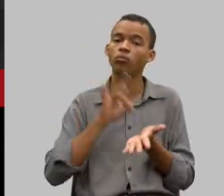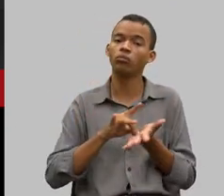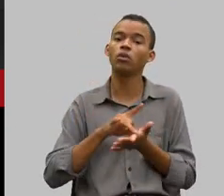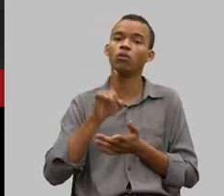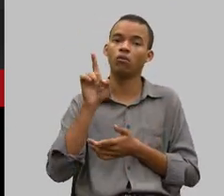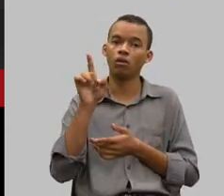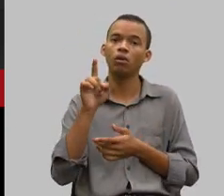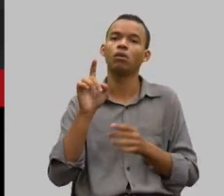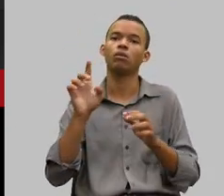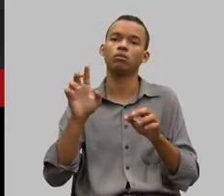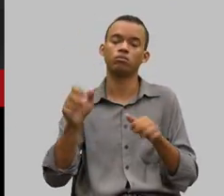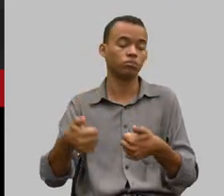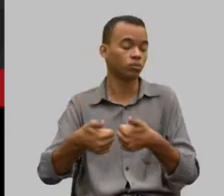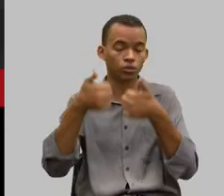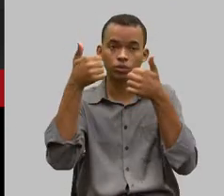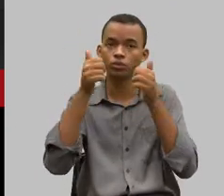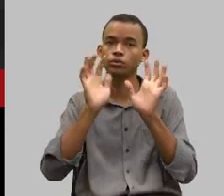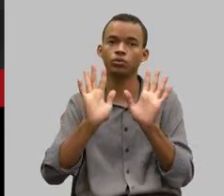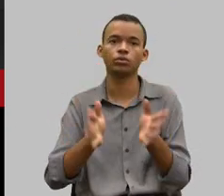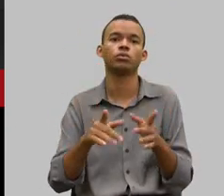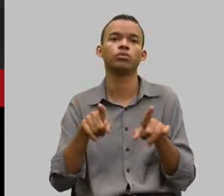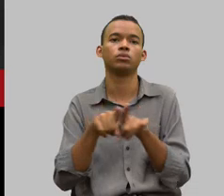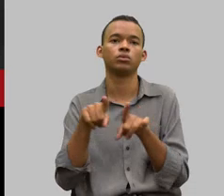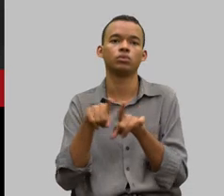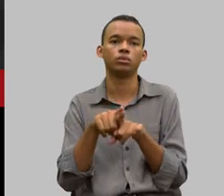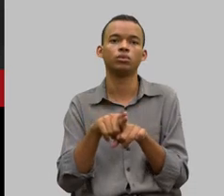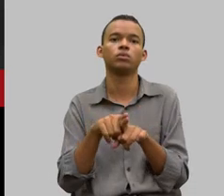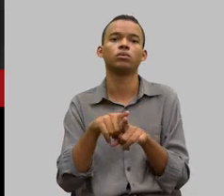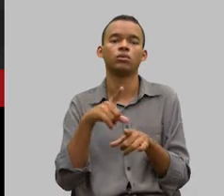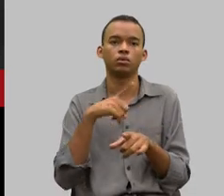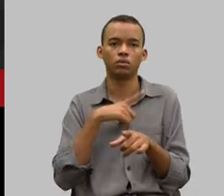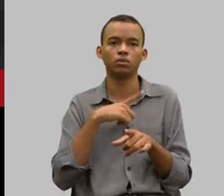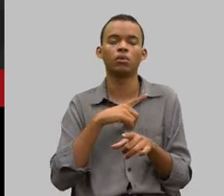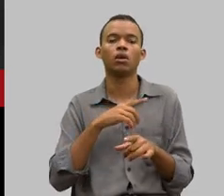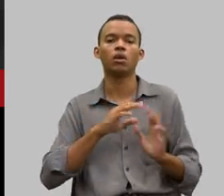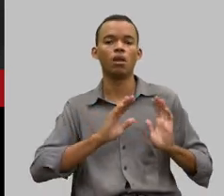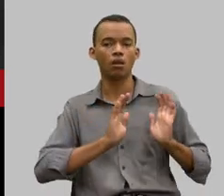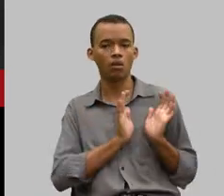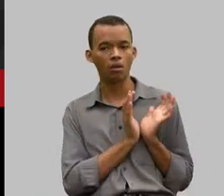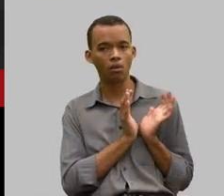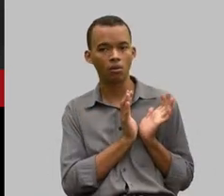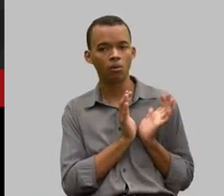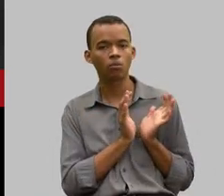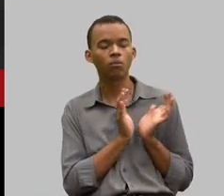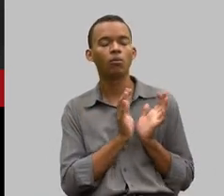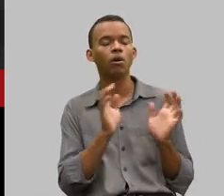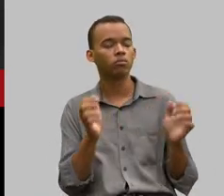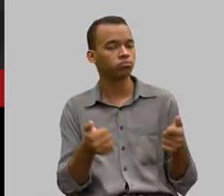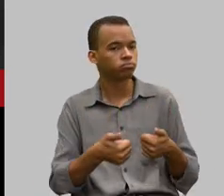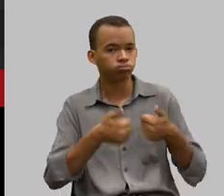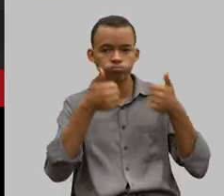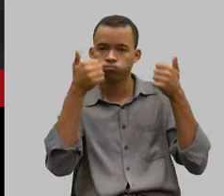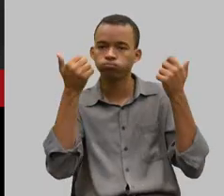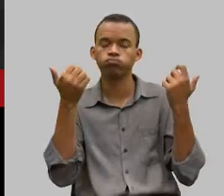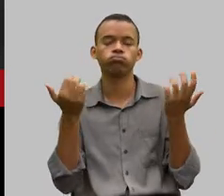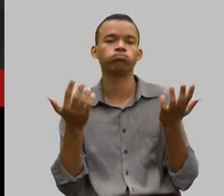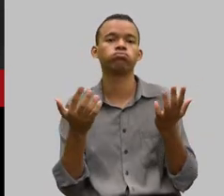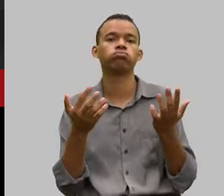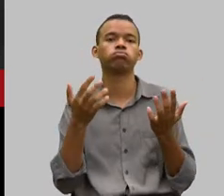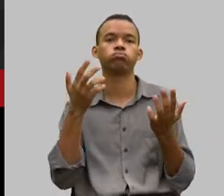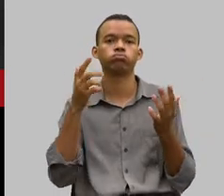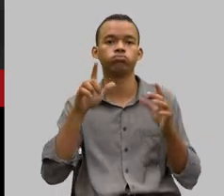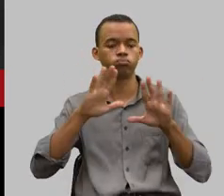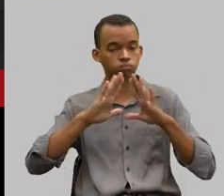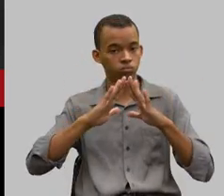melhorou aonde tem ser dentro da pai também melhorou e já que a Casa